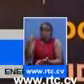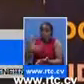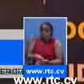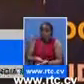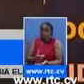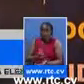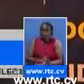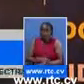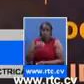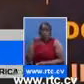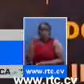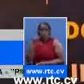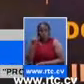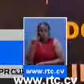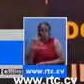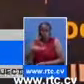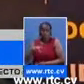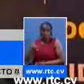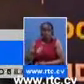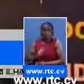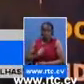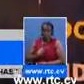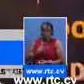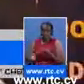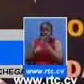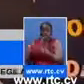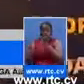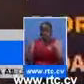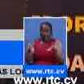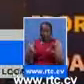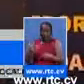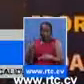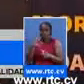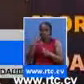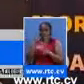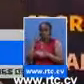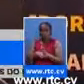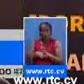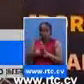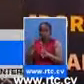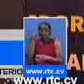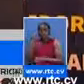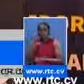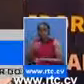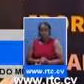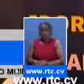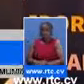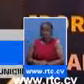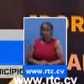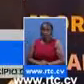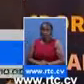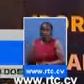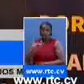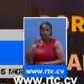financiamento para jovens que queiram ser empreendedores. Lançamos dois programas, a Startup Jovem e